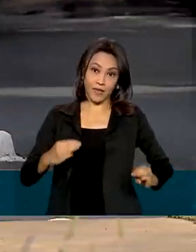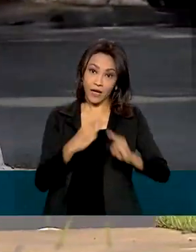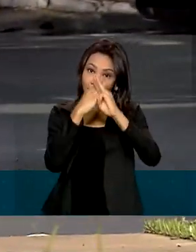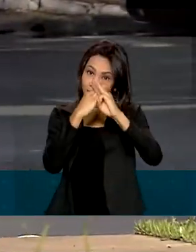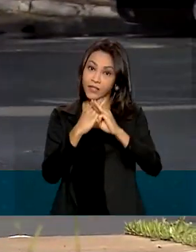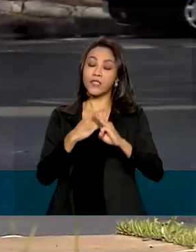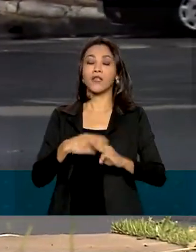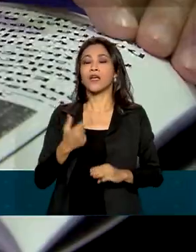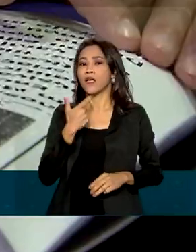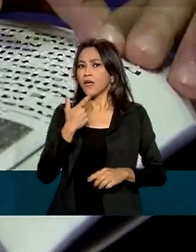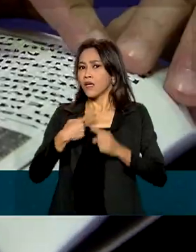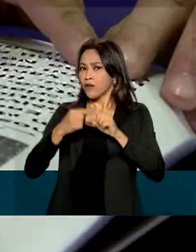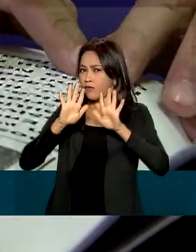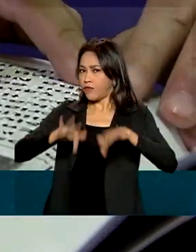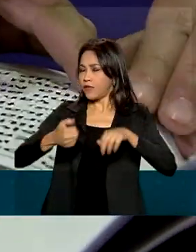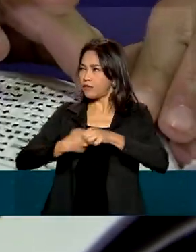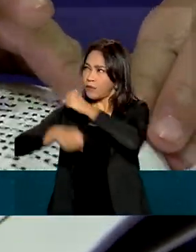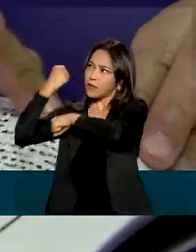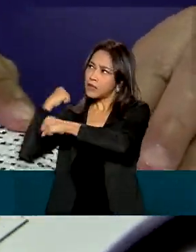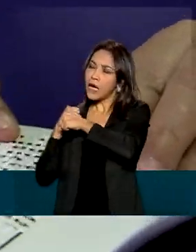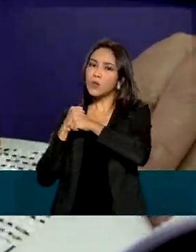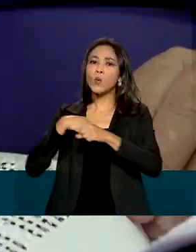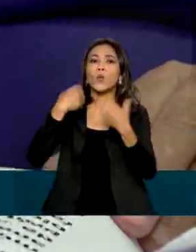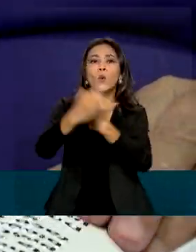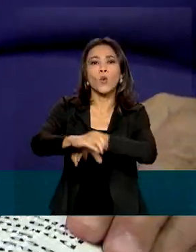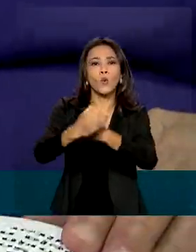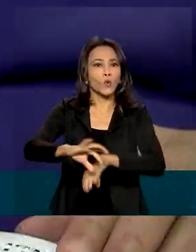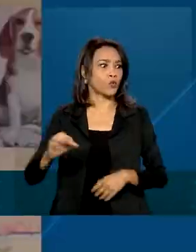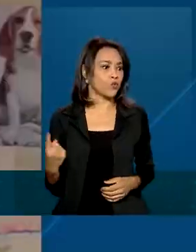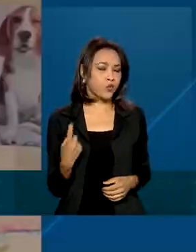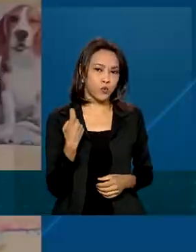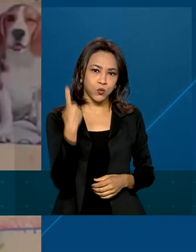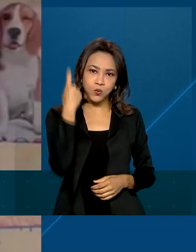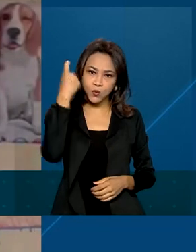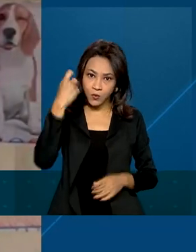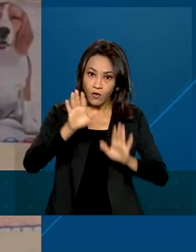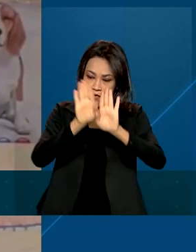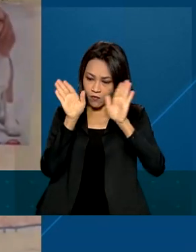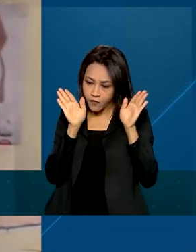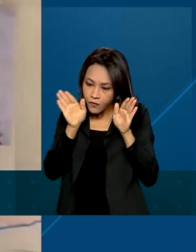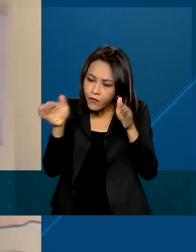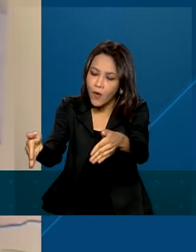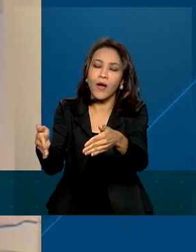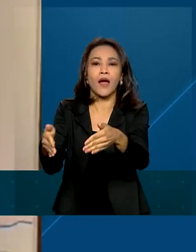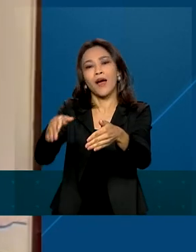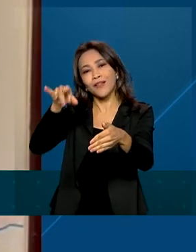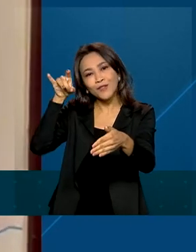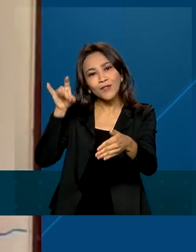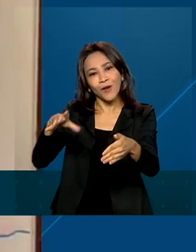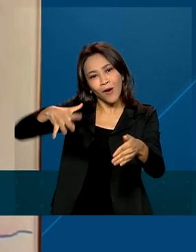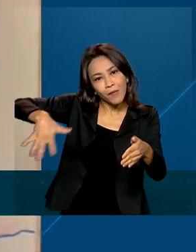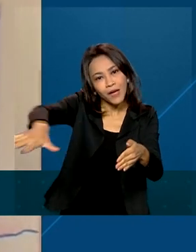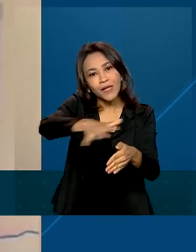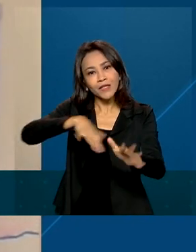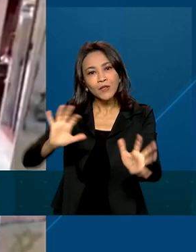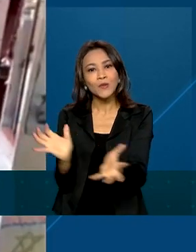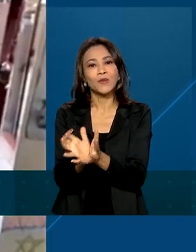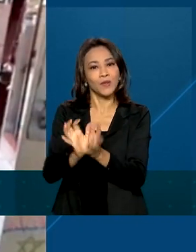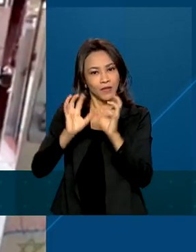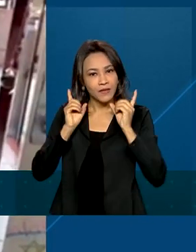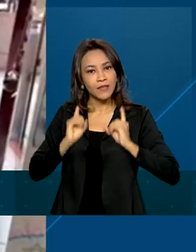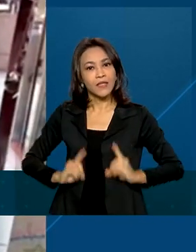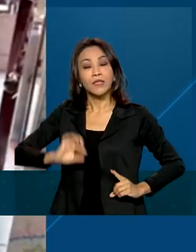realizou no fim do ano passado um concurso inédito, direcionado exclusivamente a esse público.